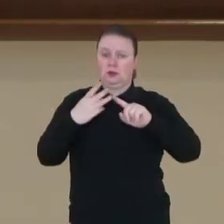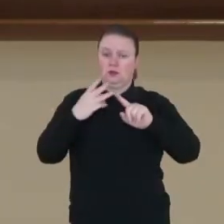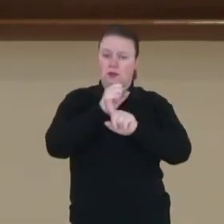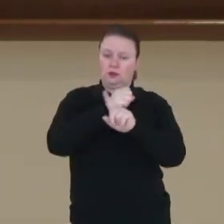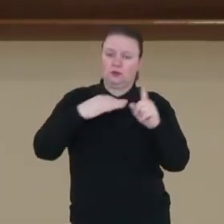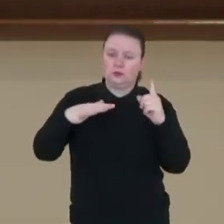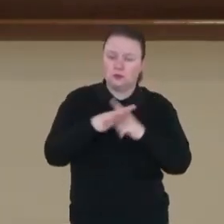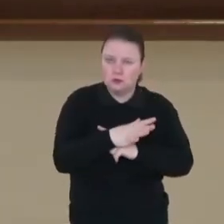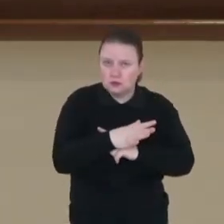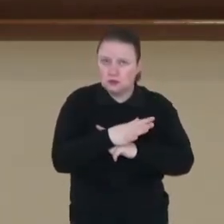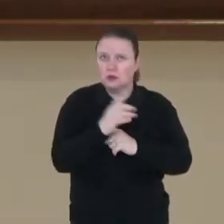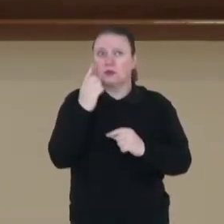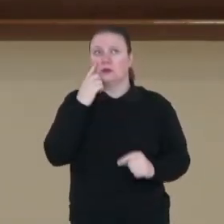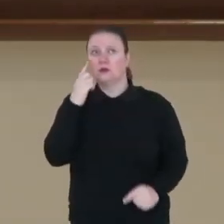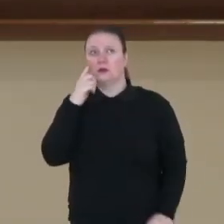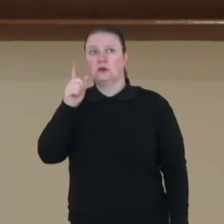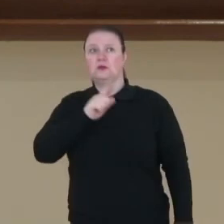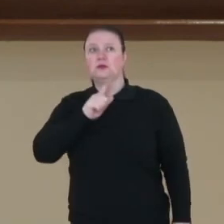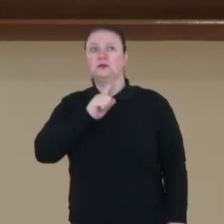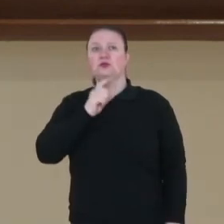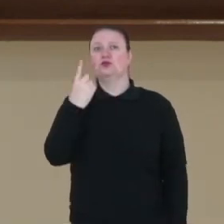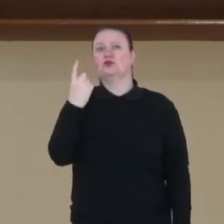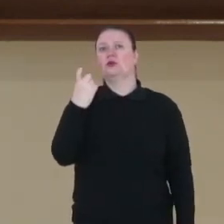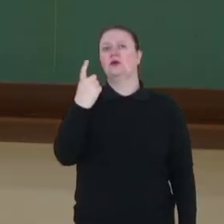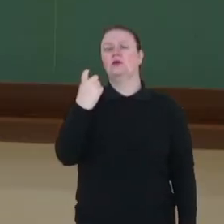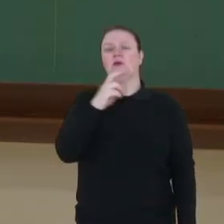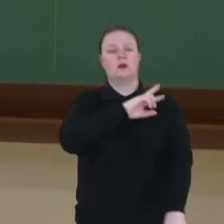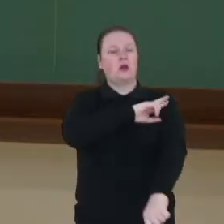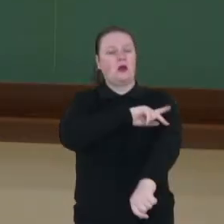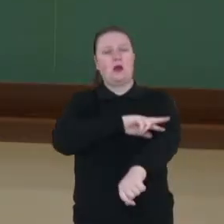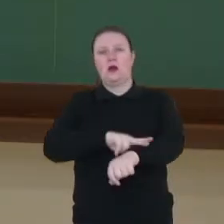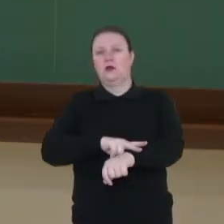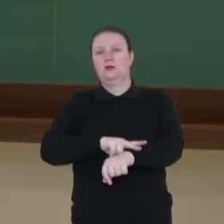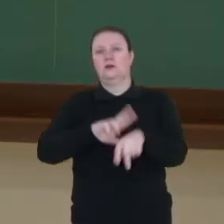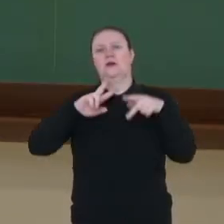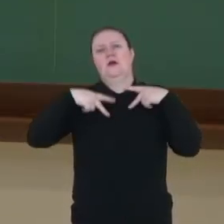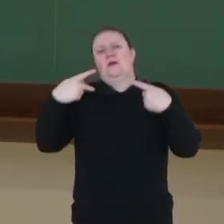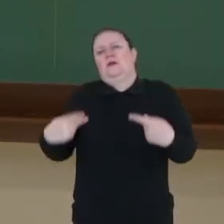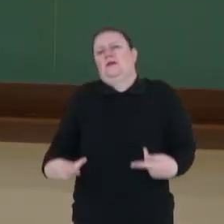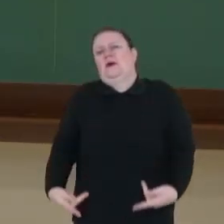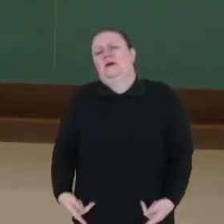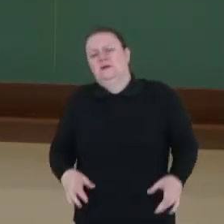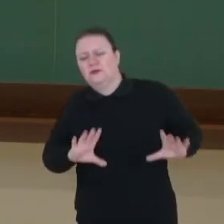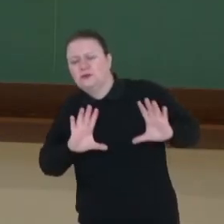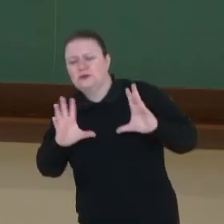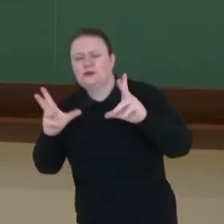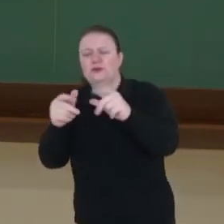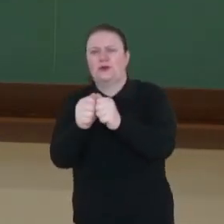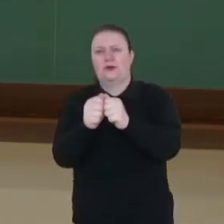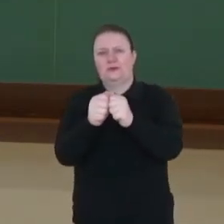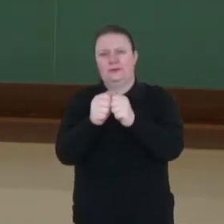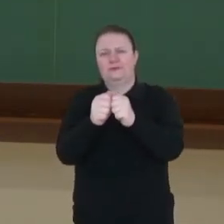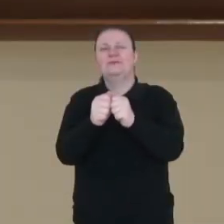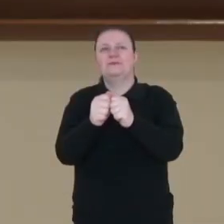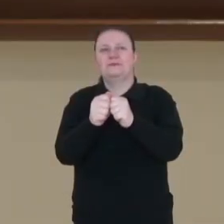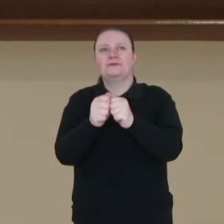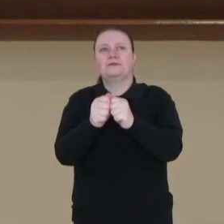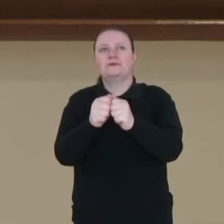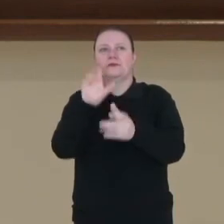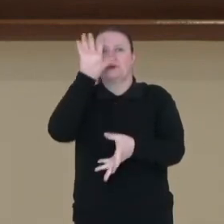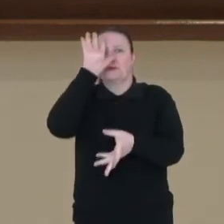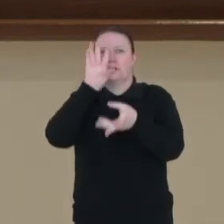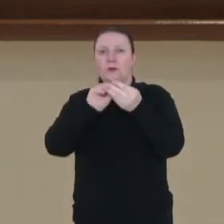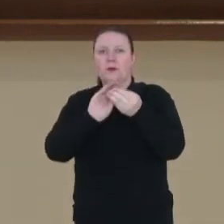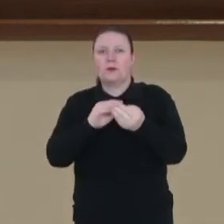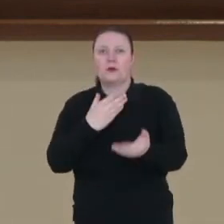né, pessoal, existe apenas uma raça, a raça humana. Bom, o que nós